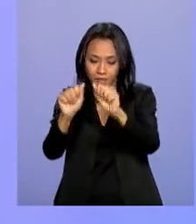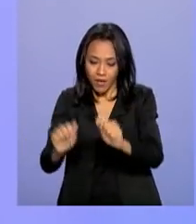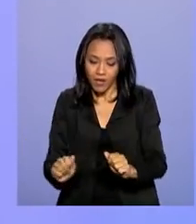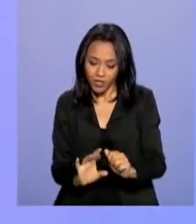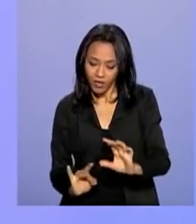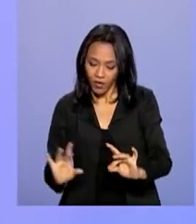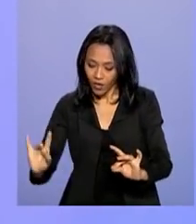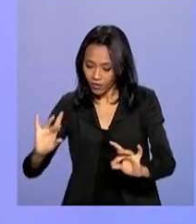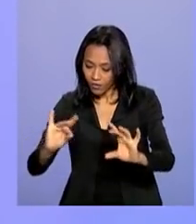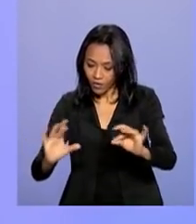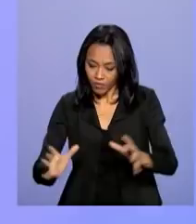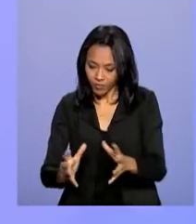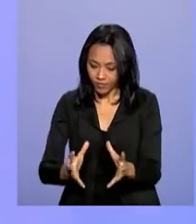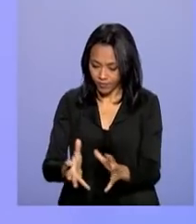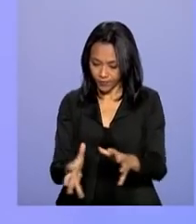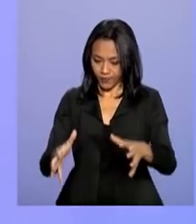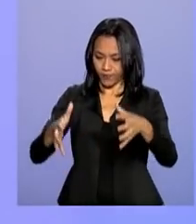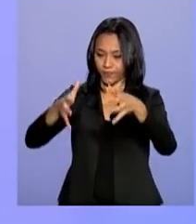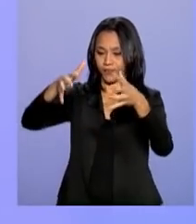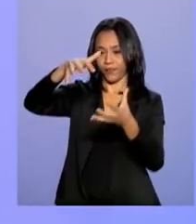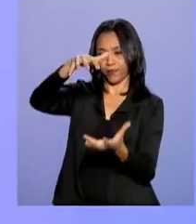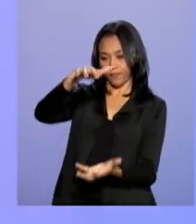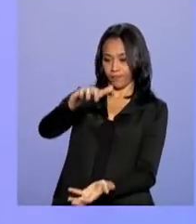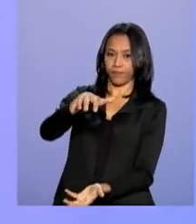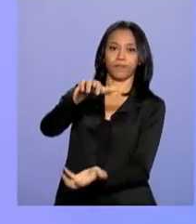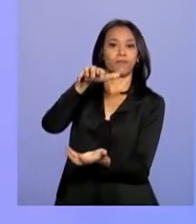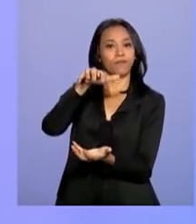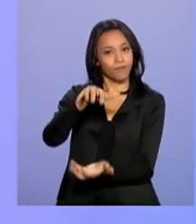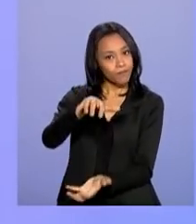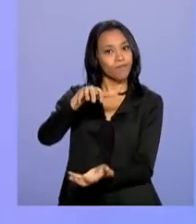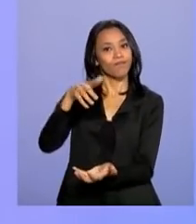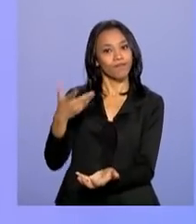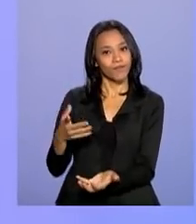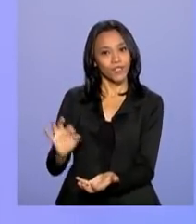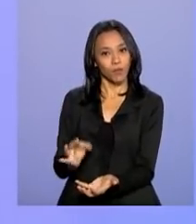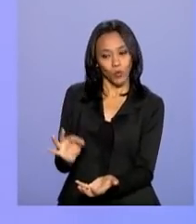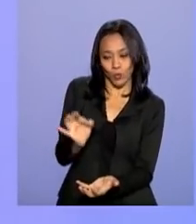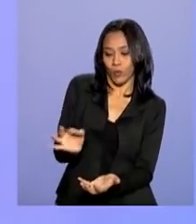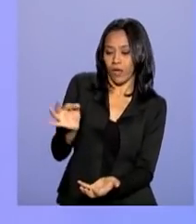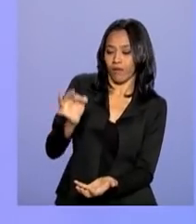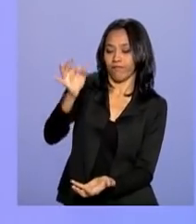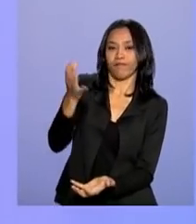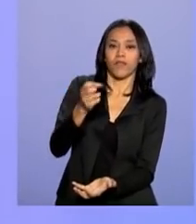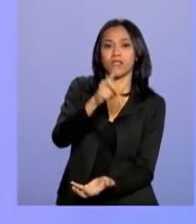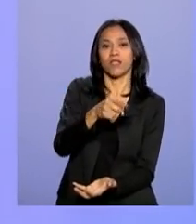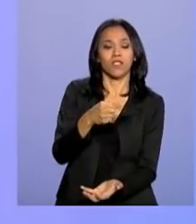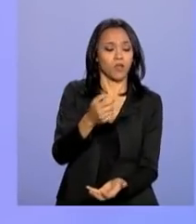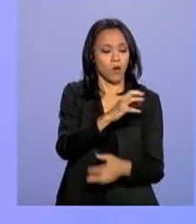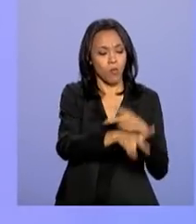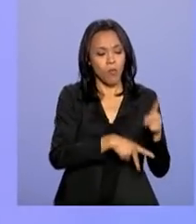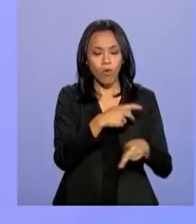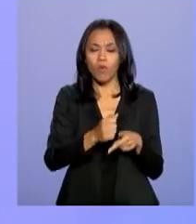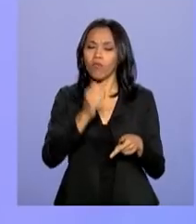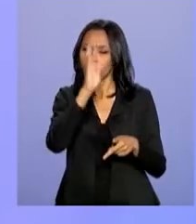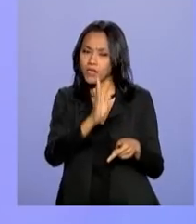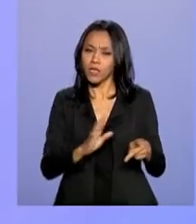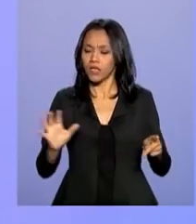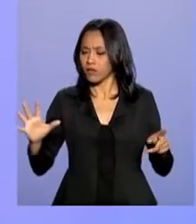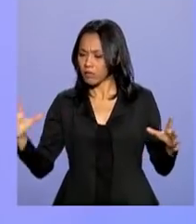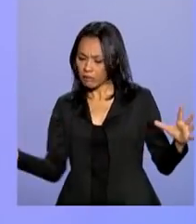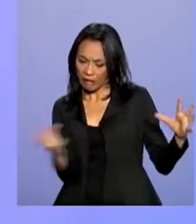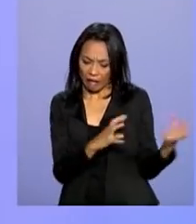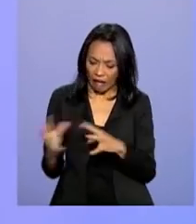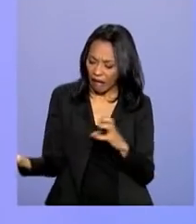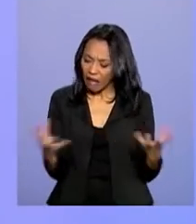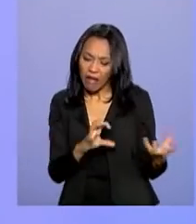nós tenhamos uma imagem do Brasil inteiramente costurada, ou seja, brasileiros com brasileiros e não